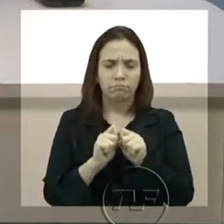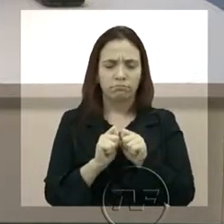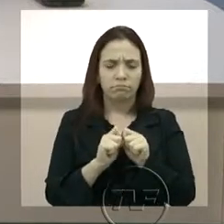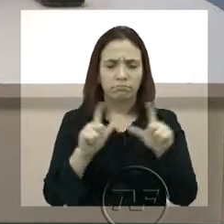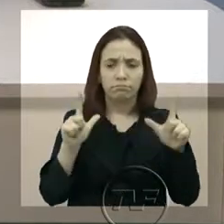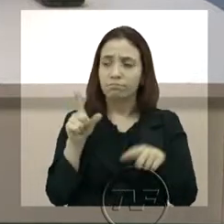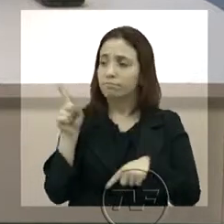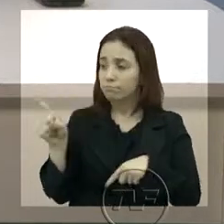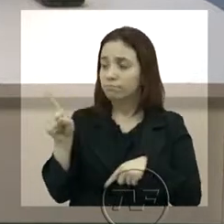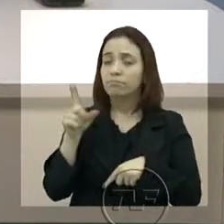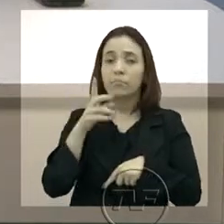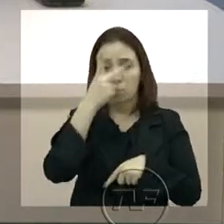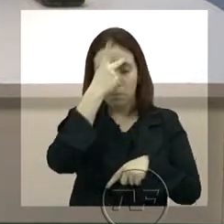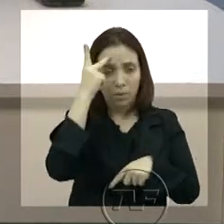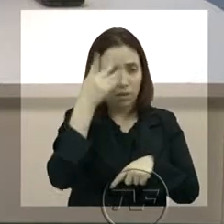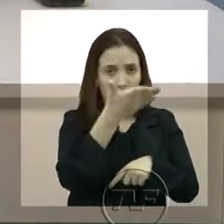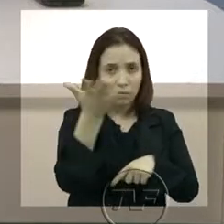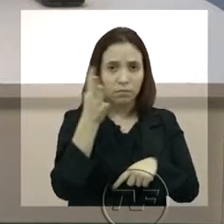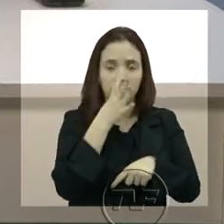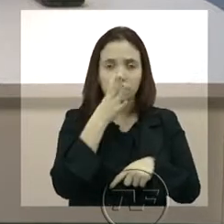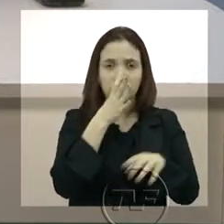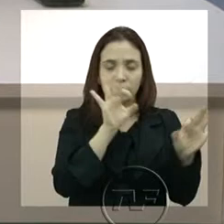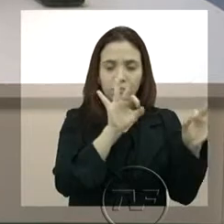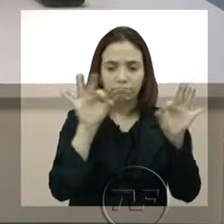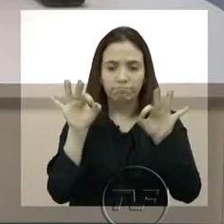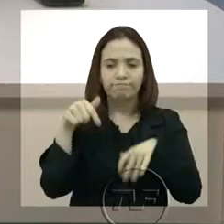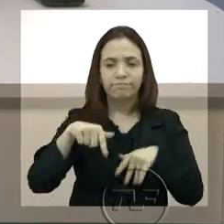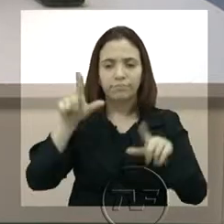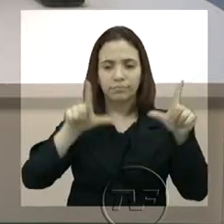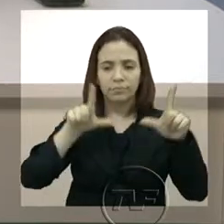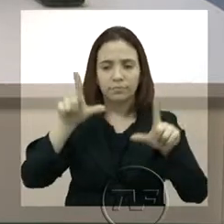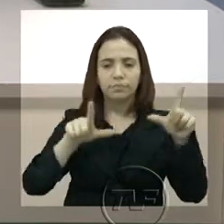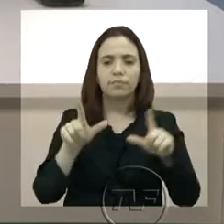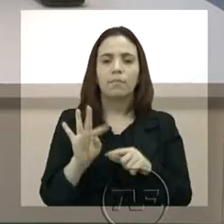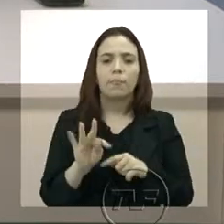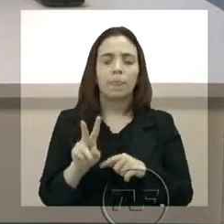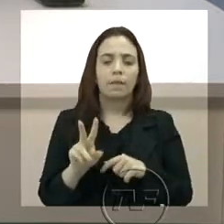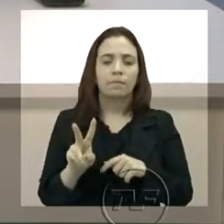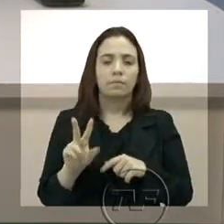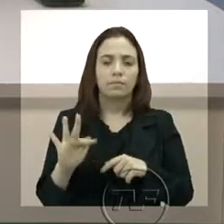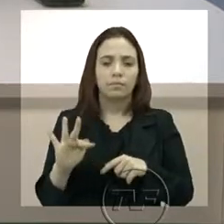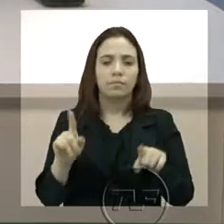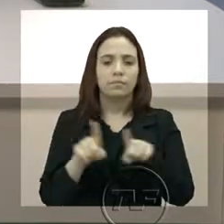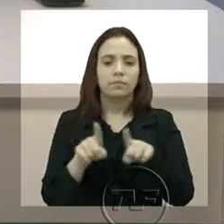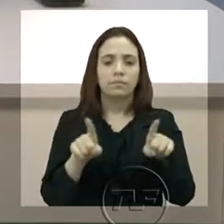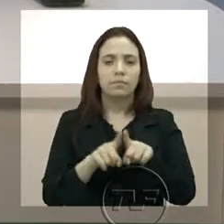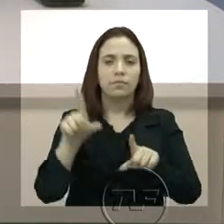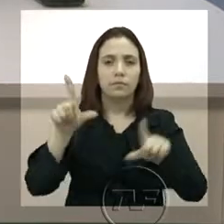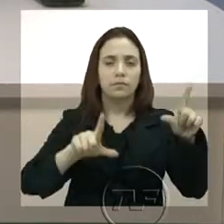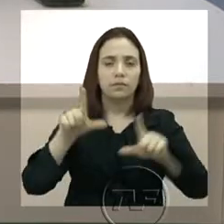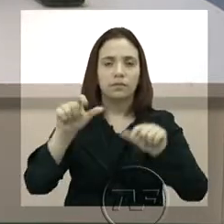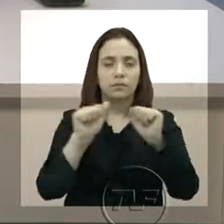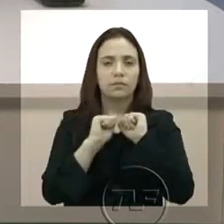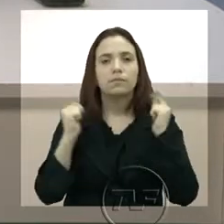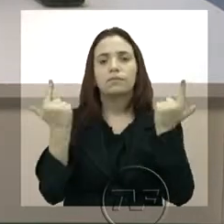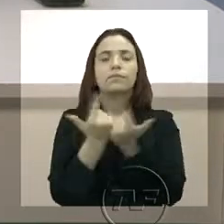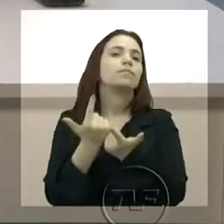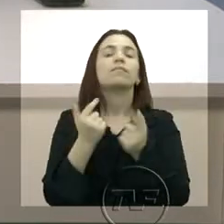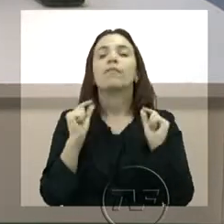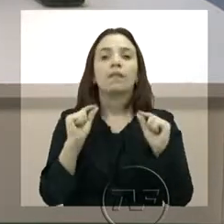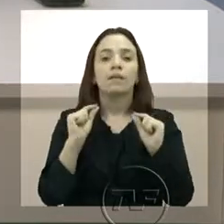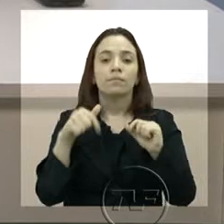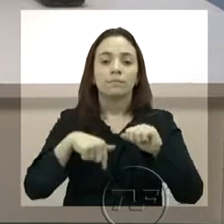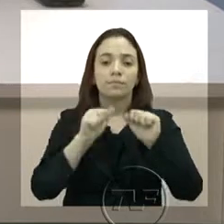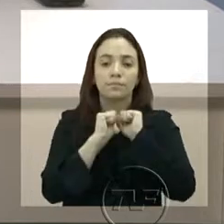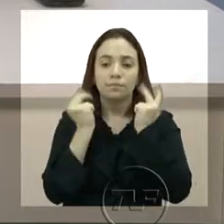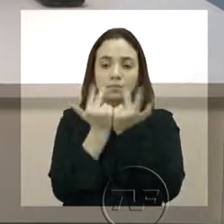também telespectadores e telespectadoras do Pela Ordem, da TV Fortaleza e também da TV Assembleia, que a Câmara